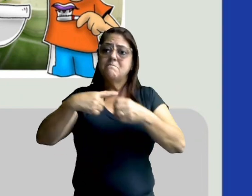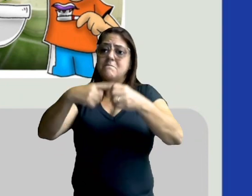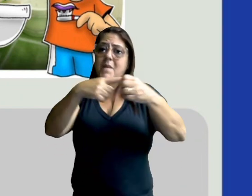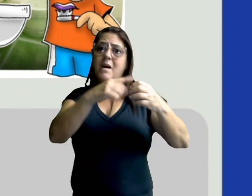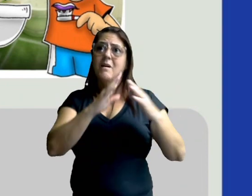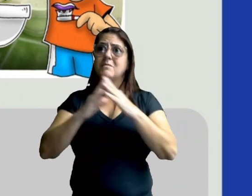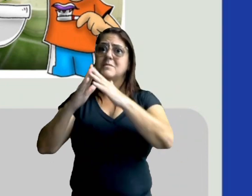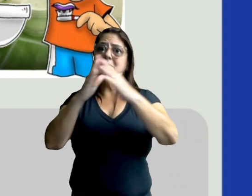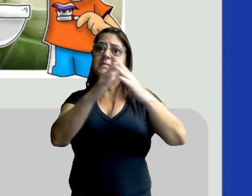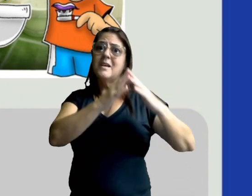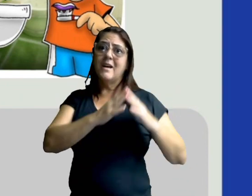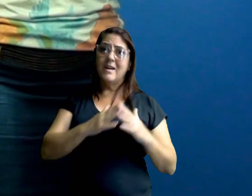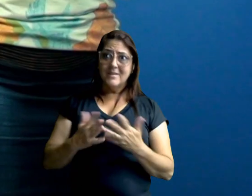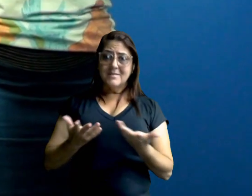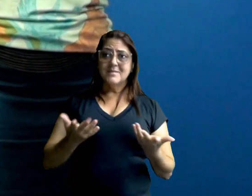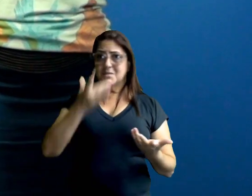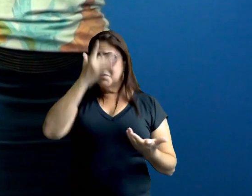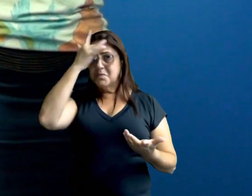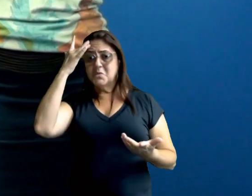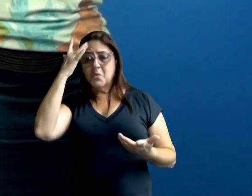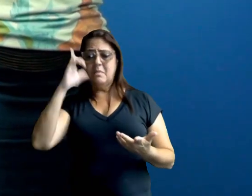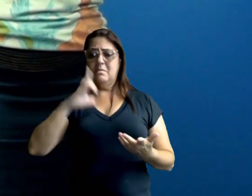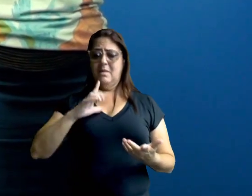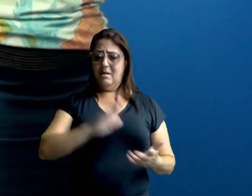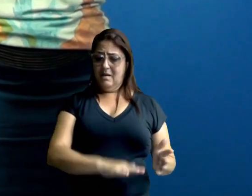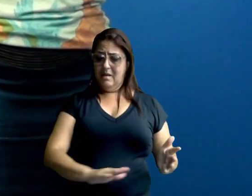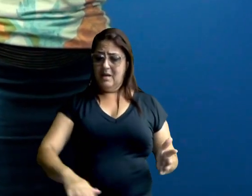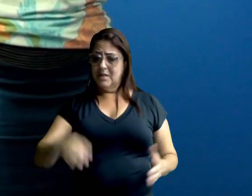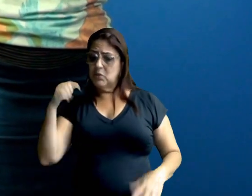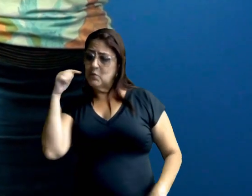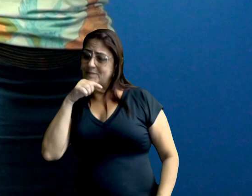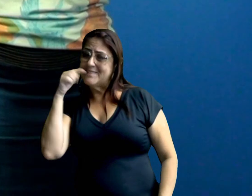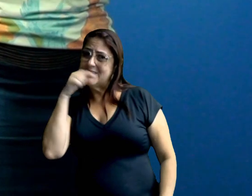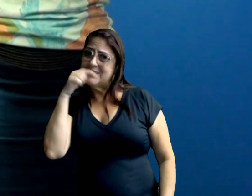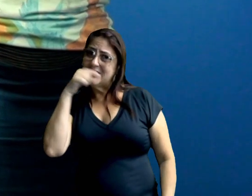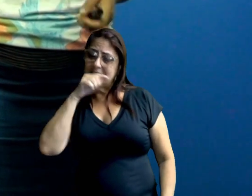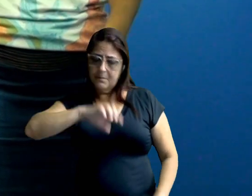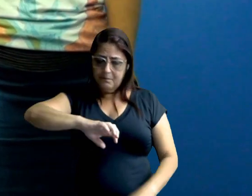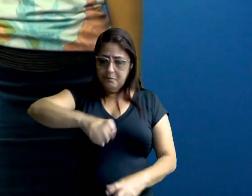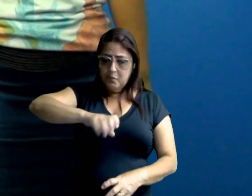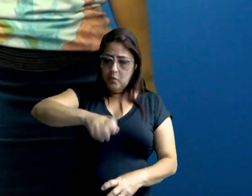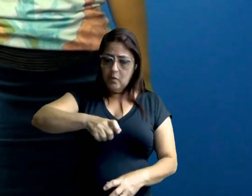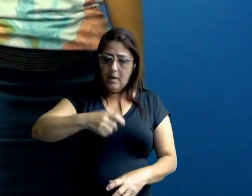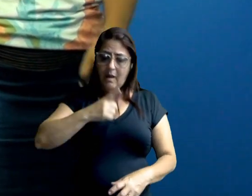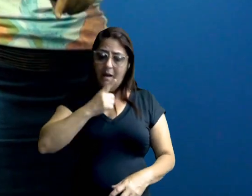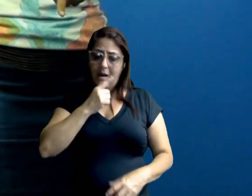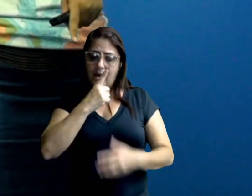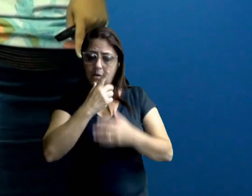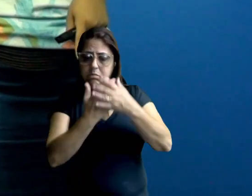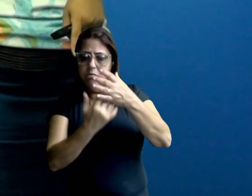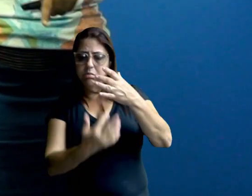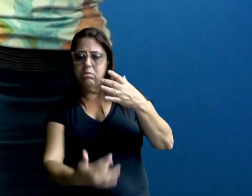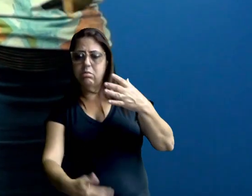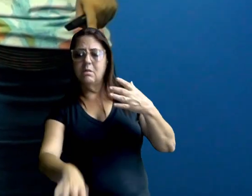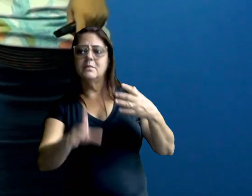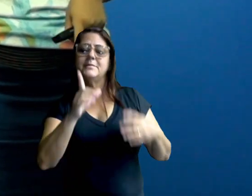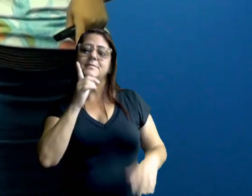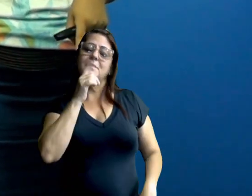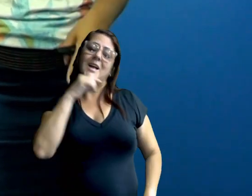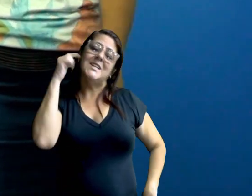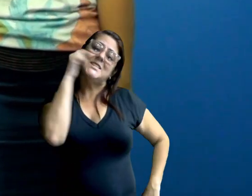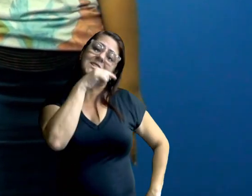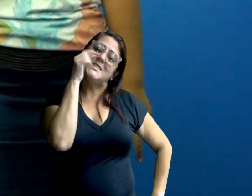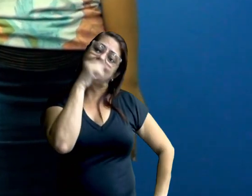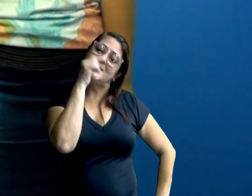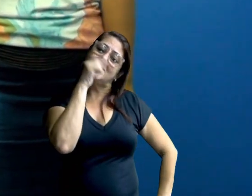pessoal? Presta atenção. Por exemplo, tem criança que quando vai escovar o dente, né, fica ali, liga a torneira e fica escovando o dente com a torneira ligada. Ninguém tá usando